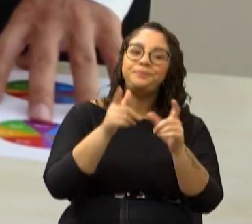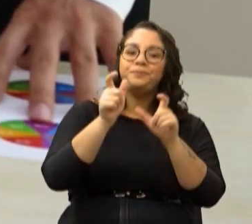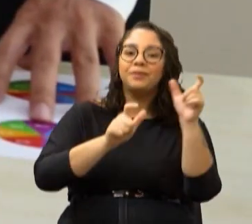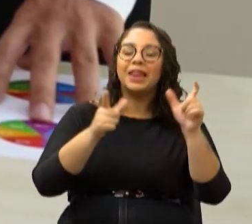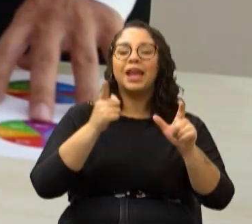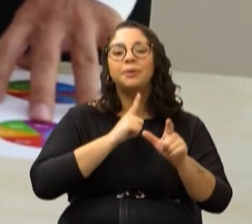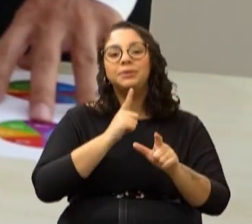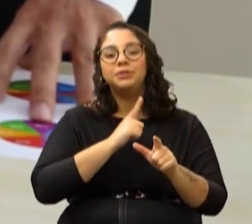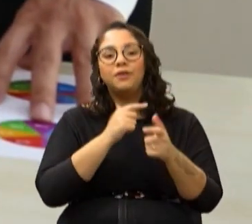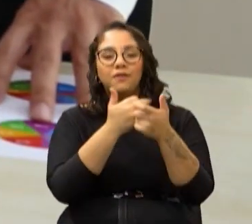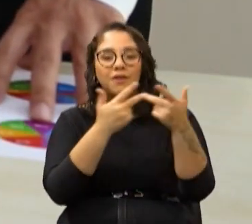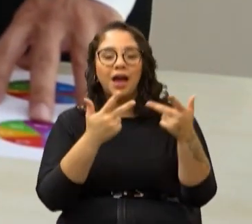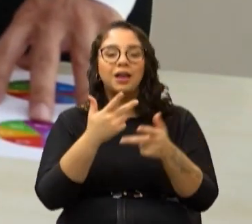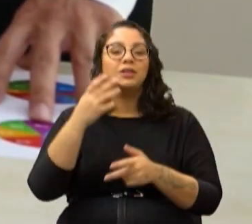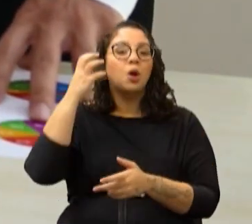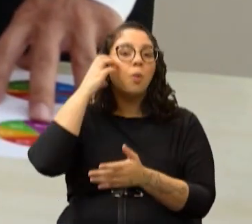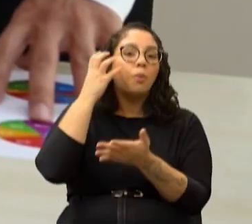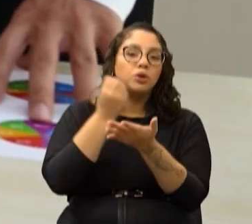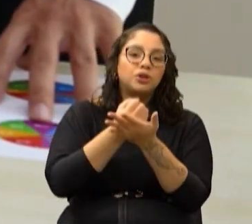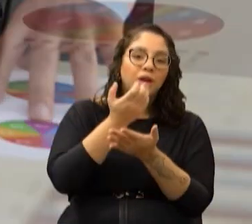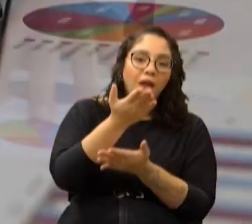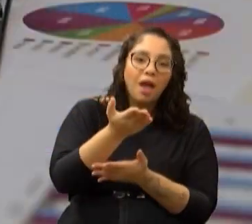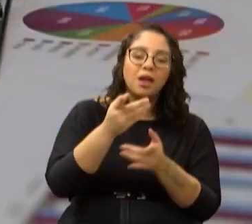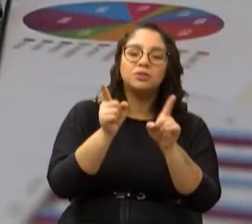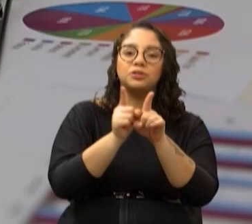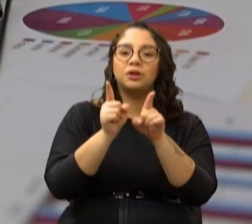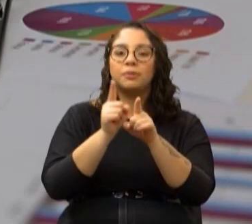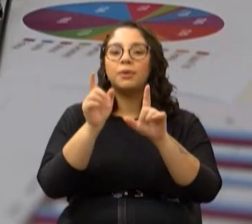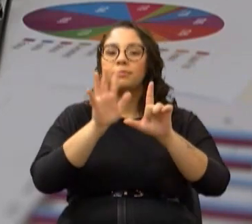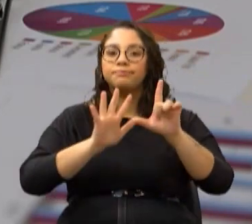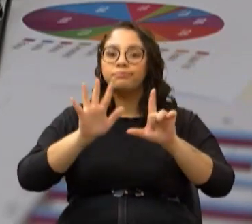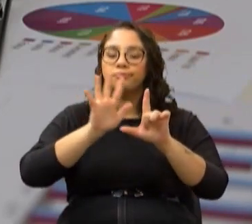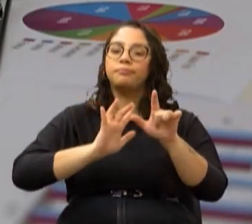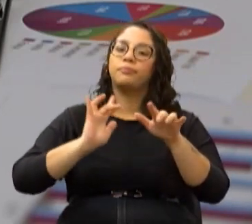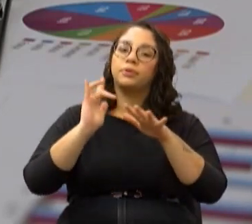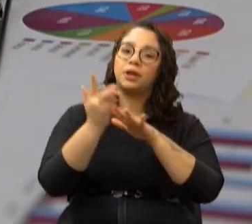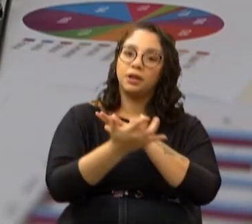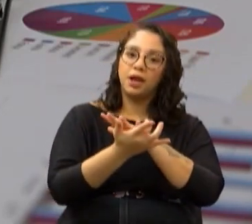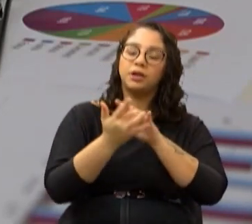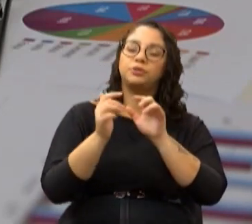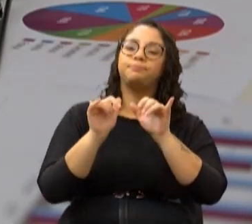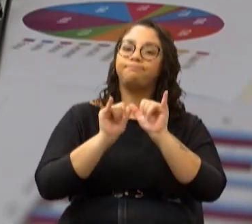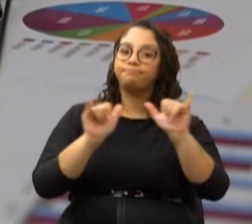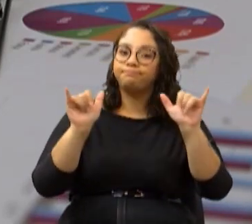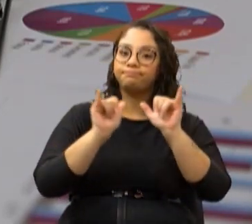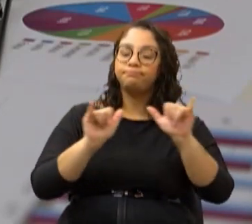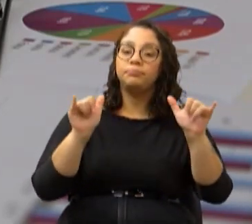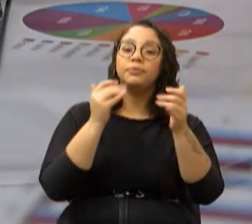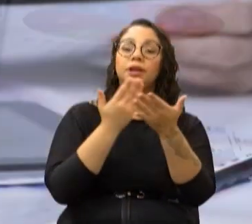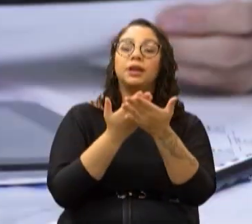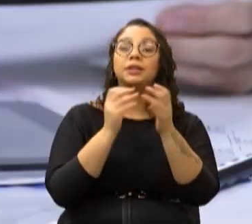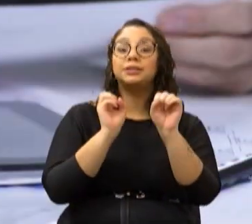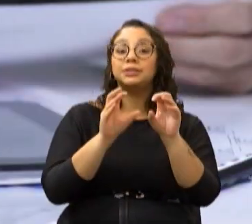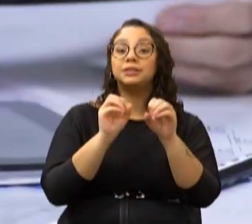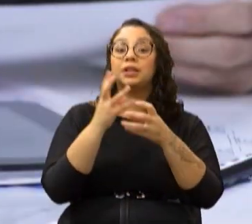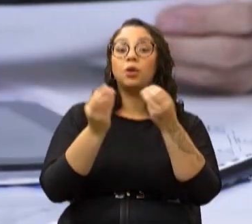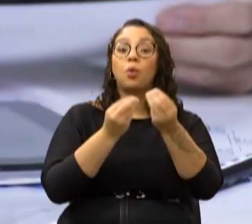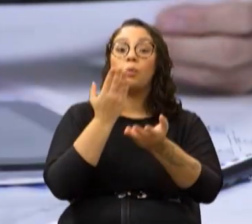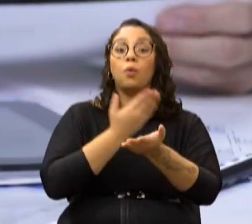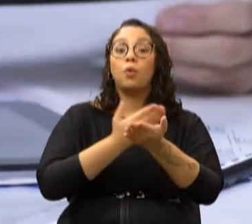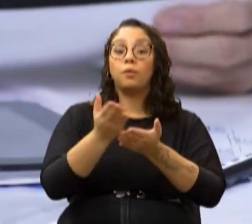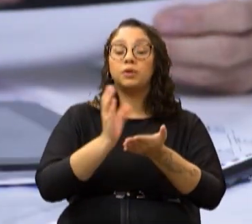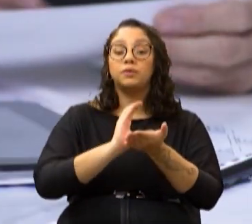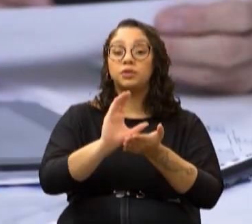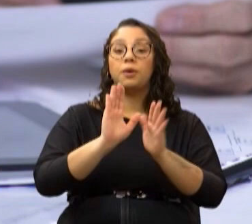mercado. Como eu falei, existem muitas influências, existem vários podcasts, várias páginas aí nas redes sociais que ensinam